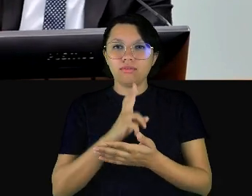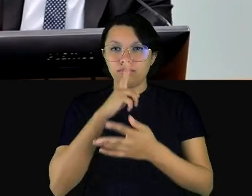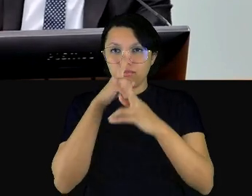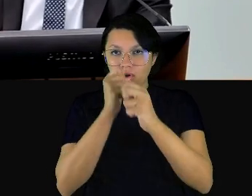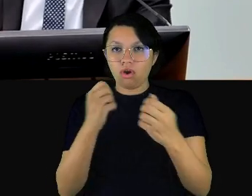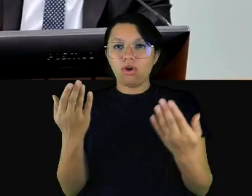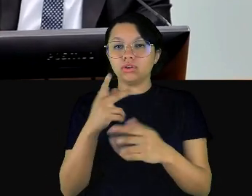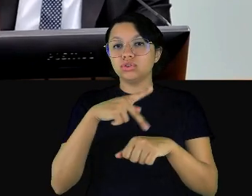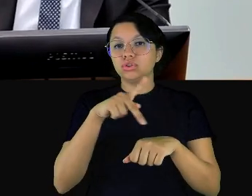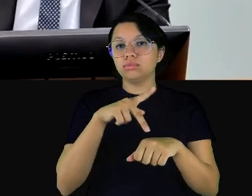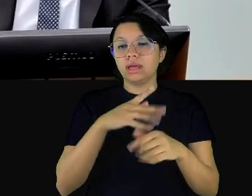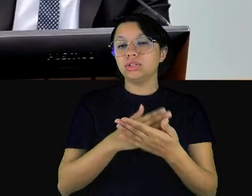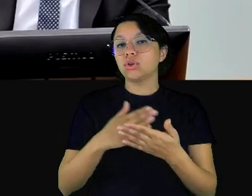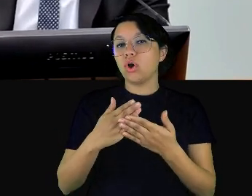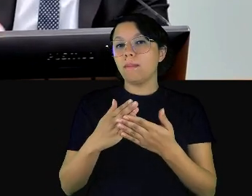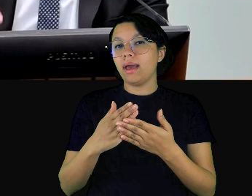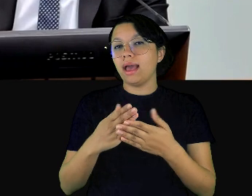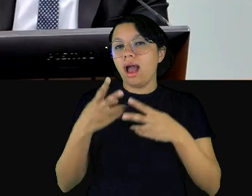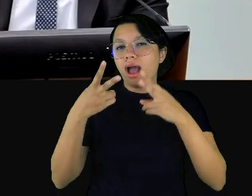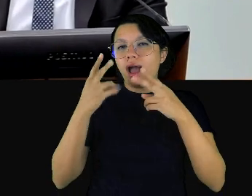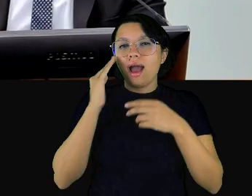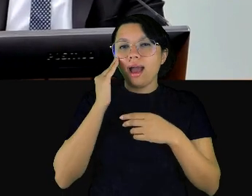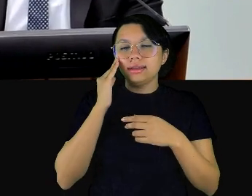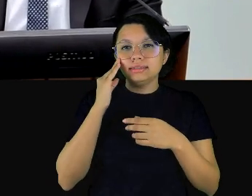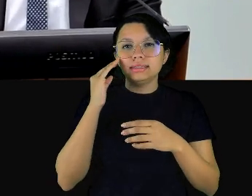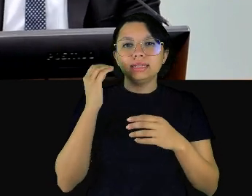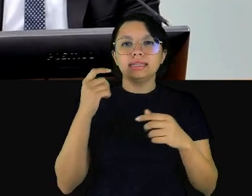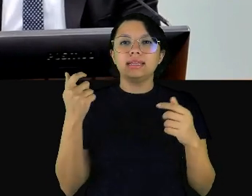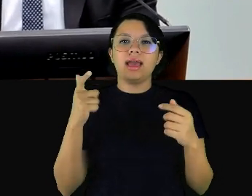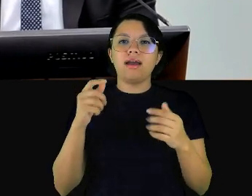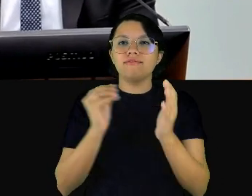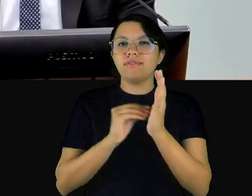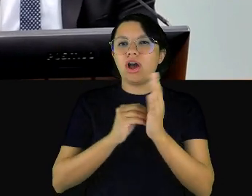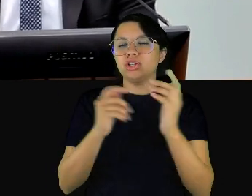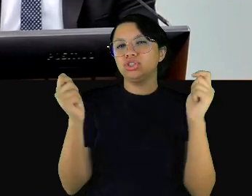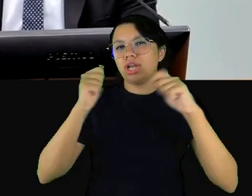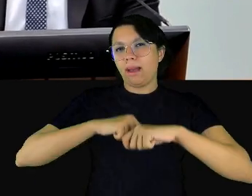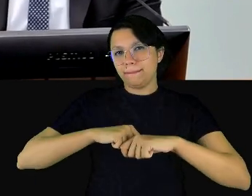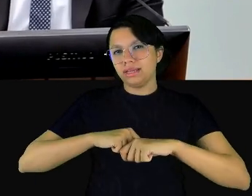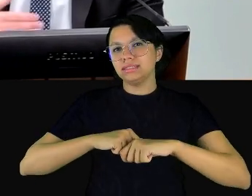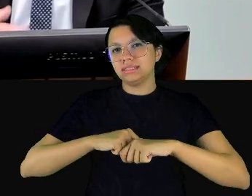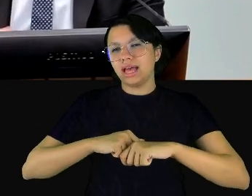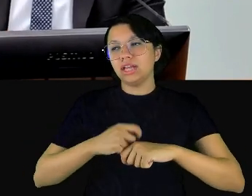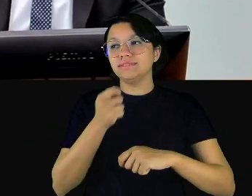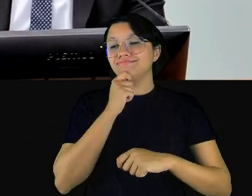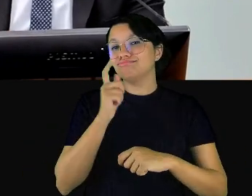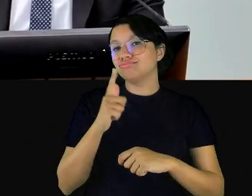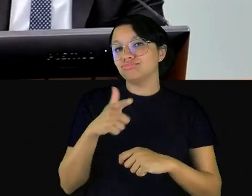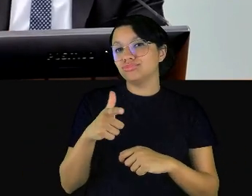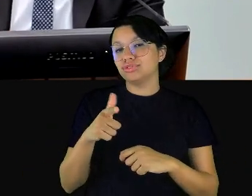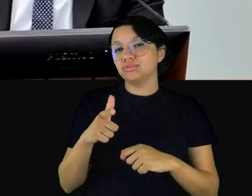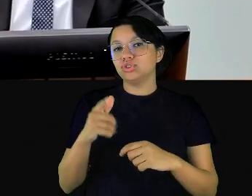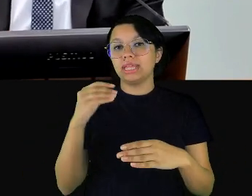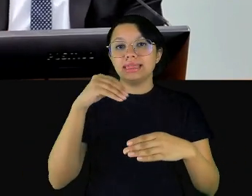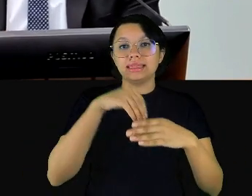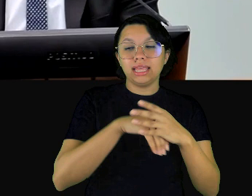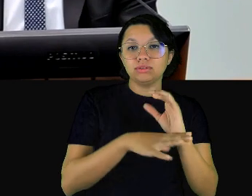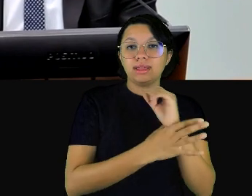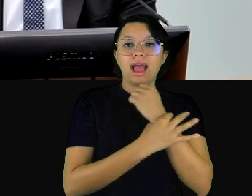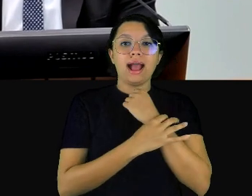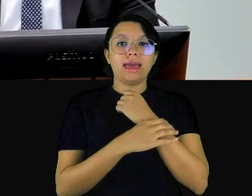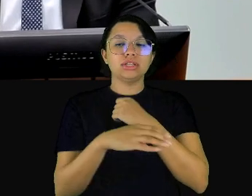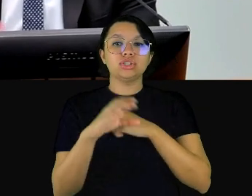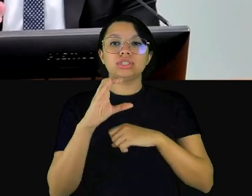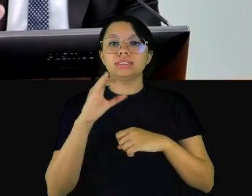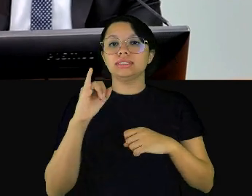novo caráter para essa incapacidade que não se tinha dentro da garantia civil, como não tem até